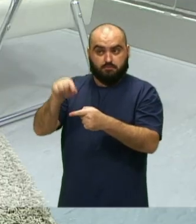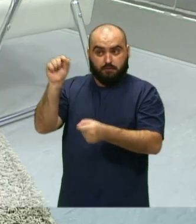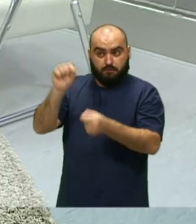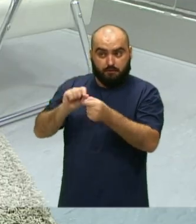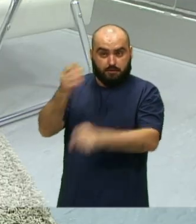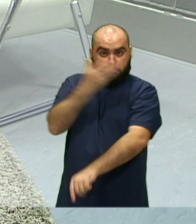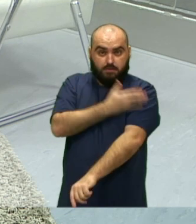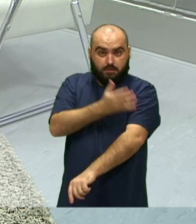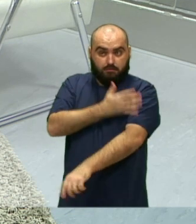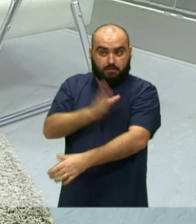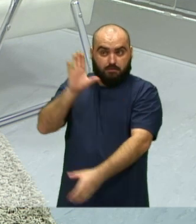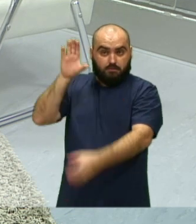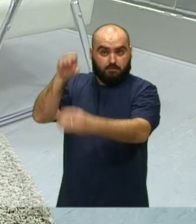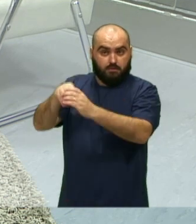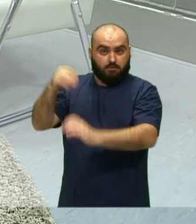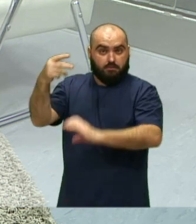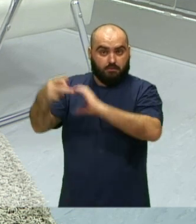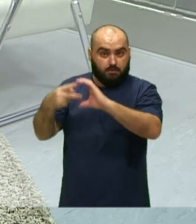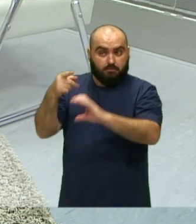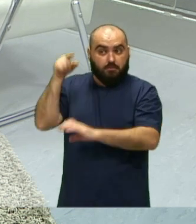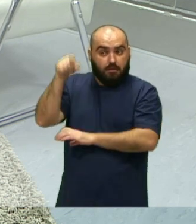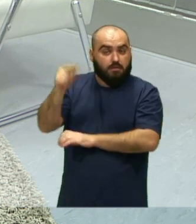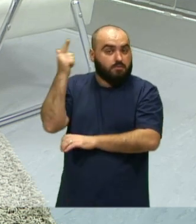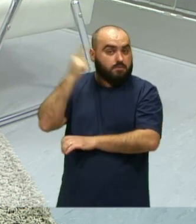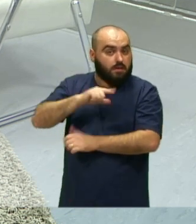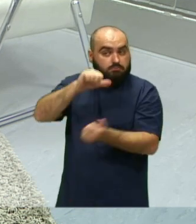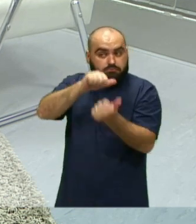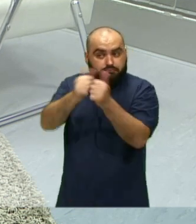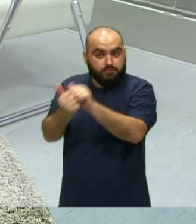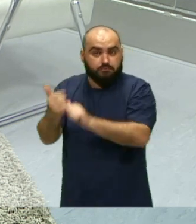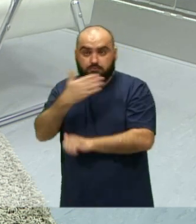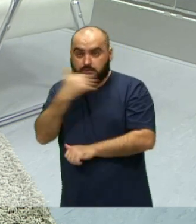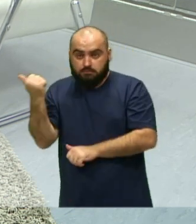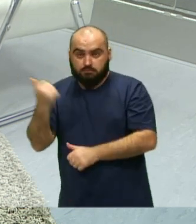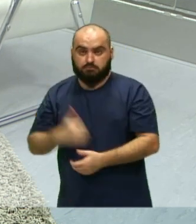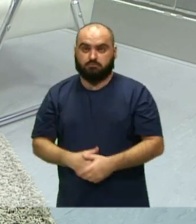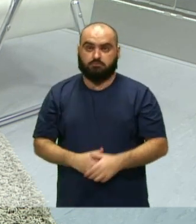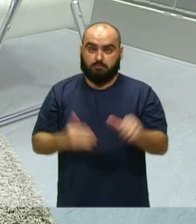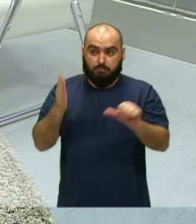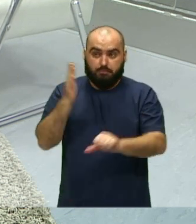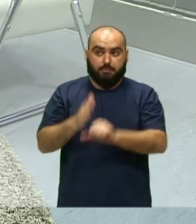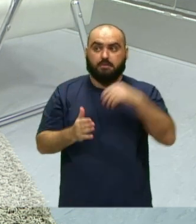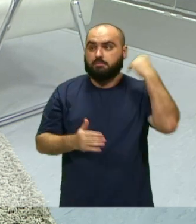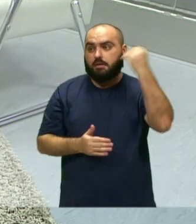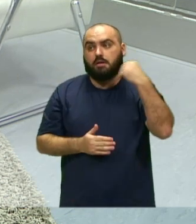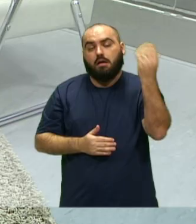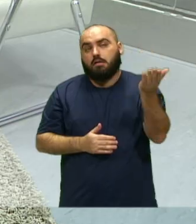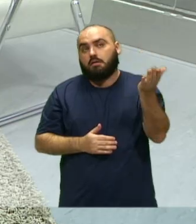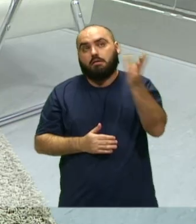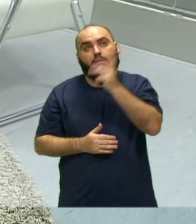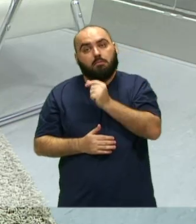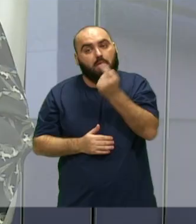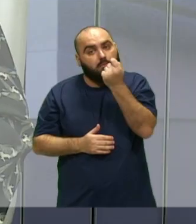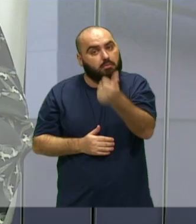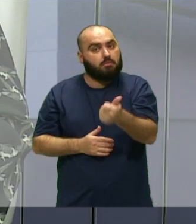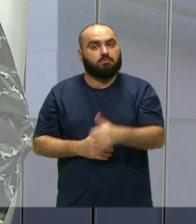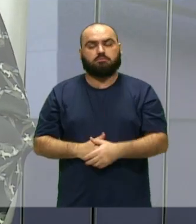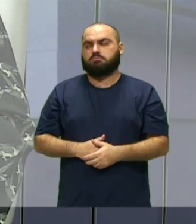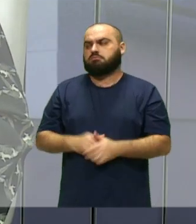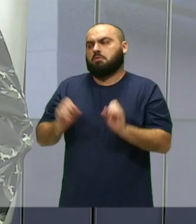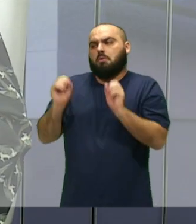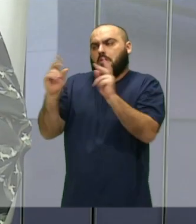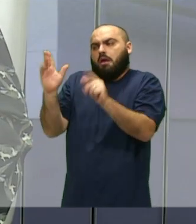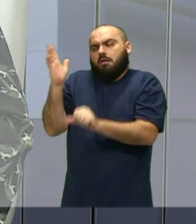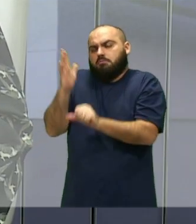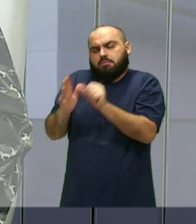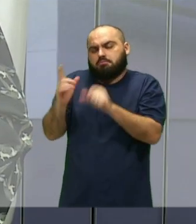treinamento aqui na Câmara de Vereadores para que eles possam se adequar o mais rápido possível. Sim. É a primeira experiência, de repente até demora um pouco mais. Vai demorar, mas não faz mal, é um